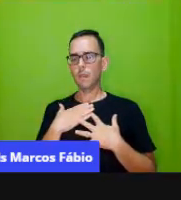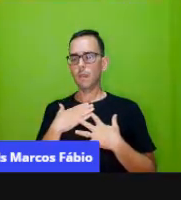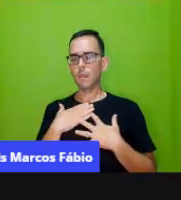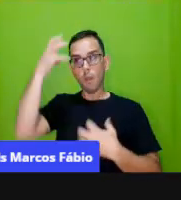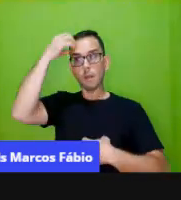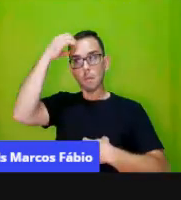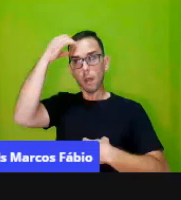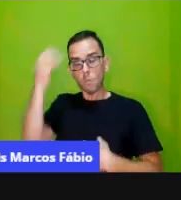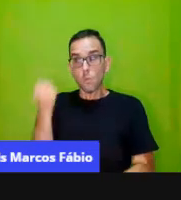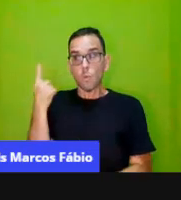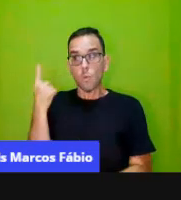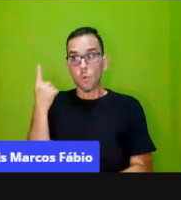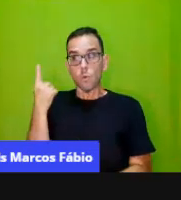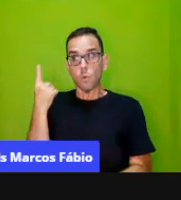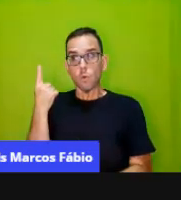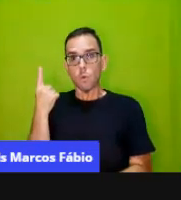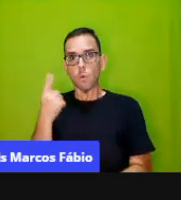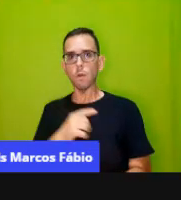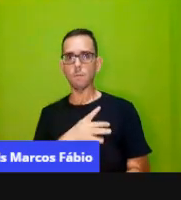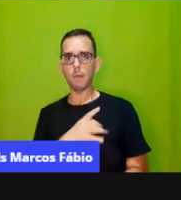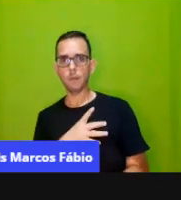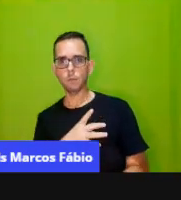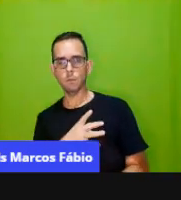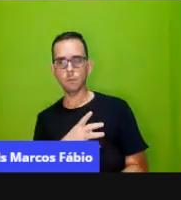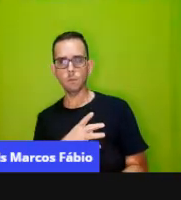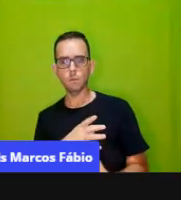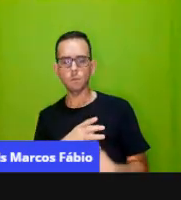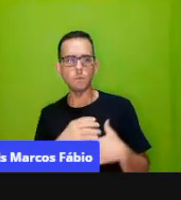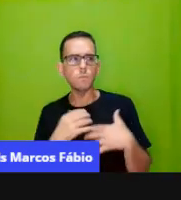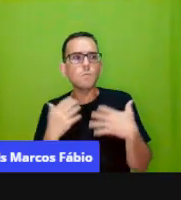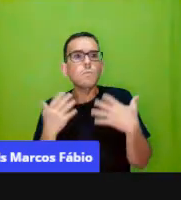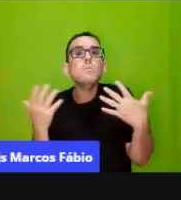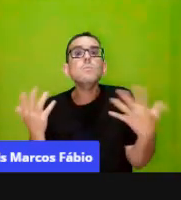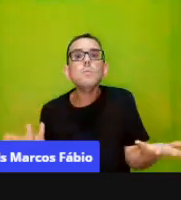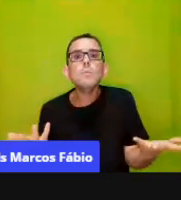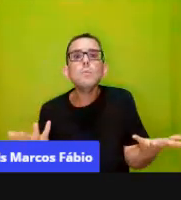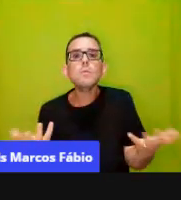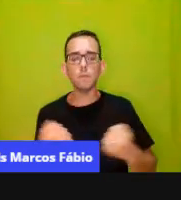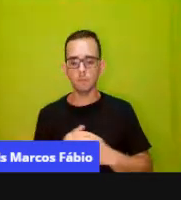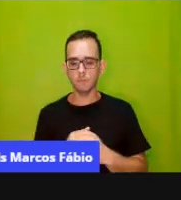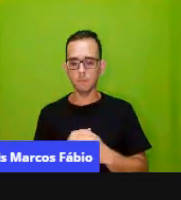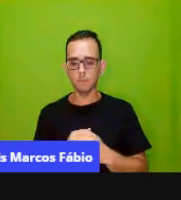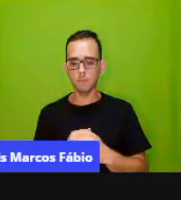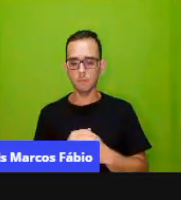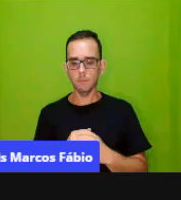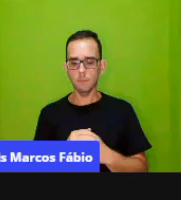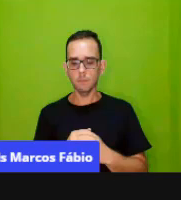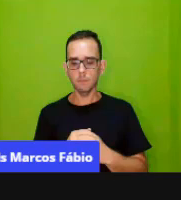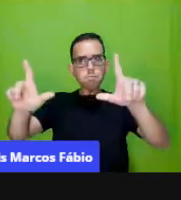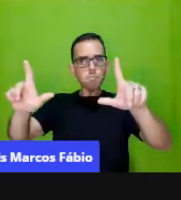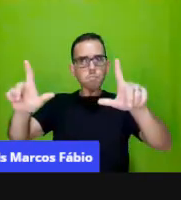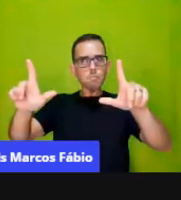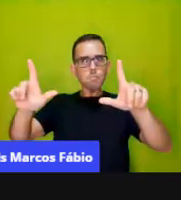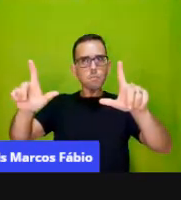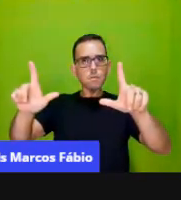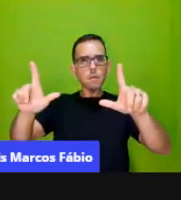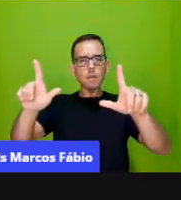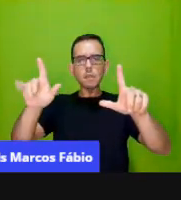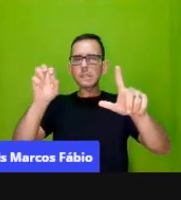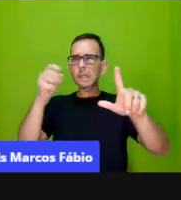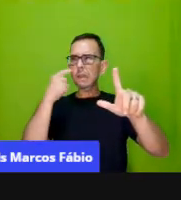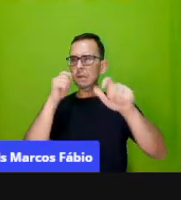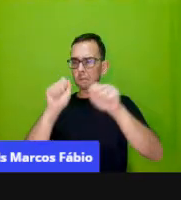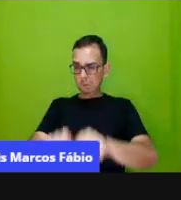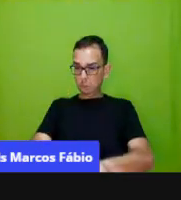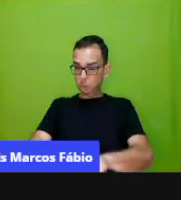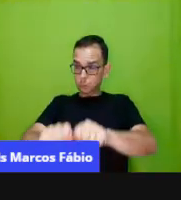que tem medo. Então, se eu tivesse essa foto está macro, mas se eu olhasse, ampliasse a visão dessa